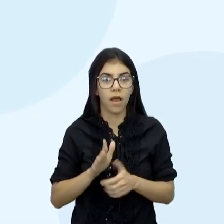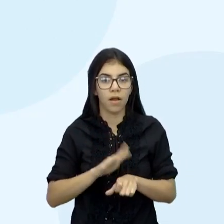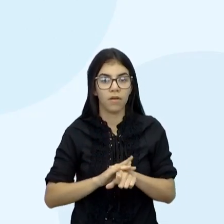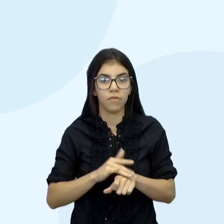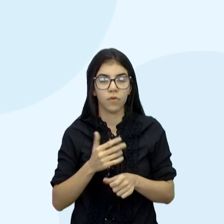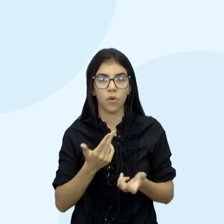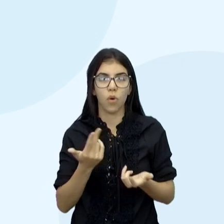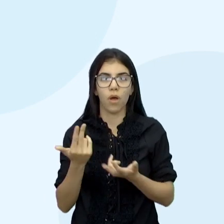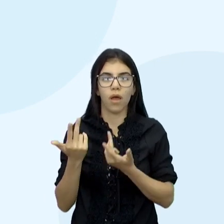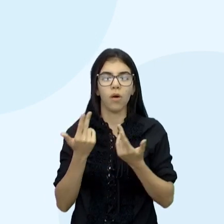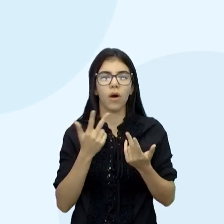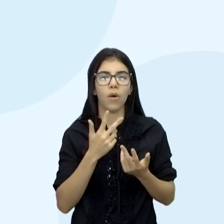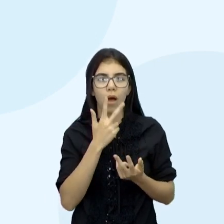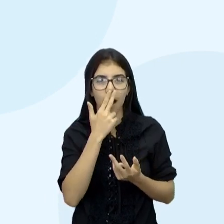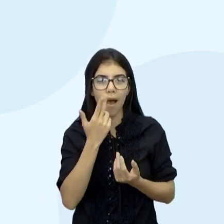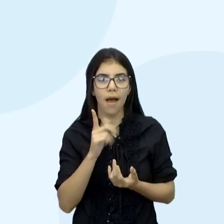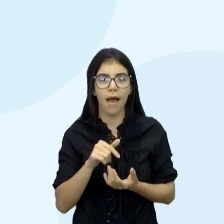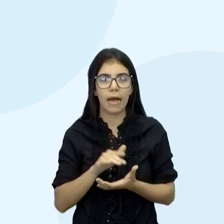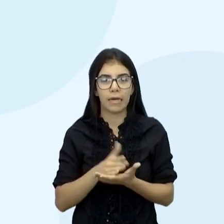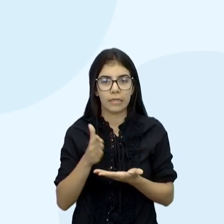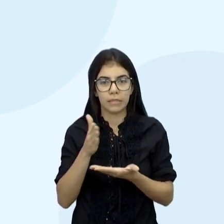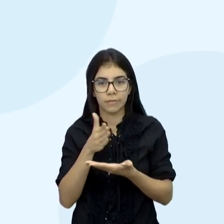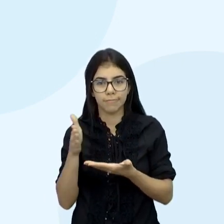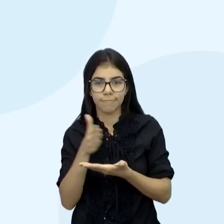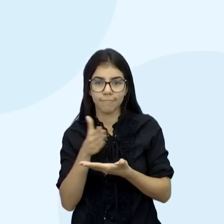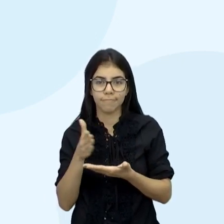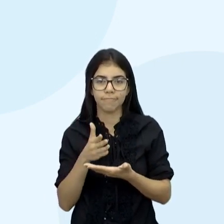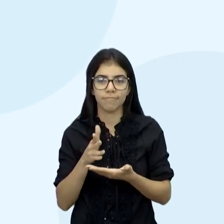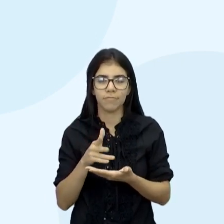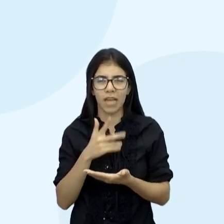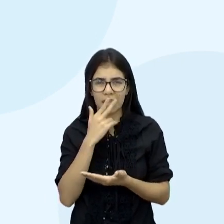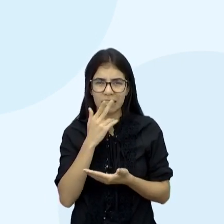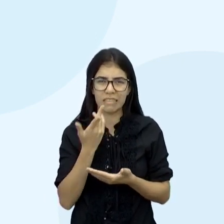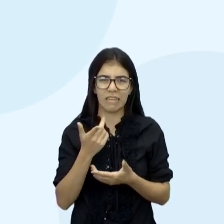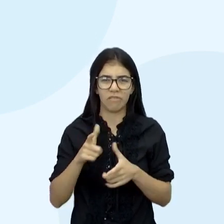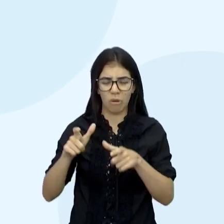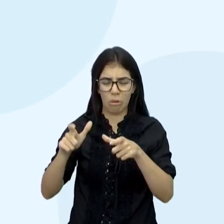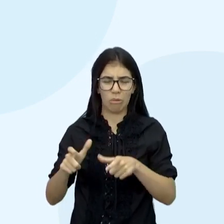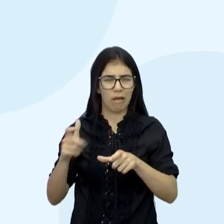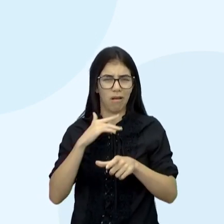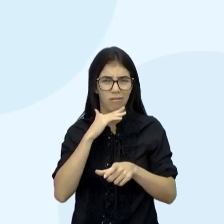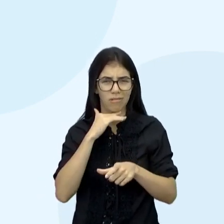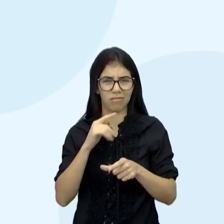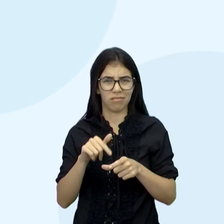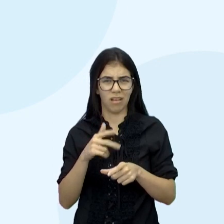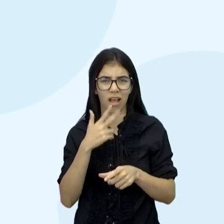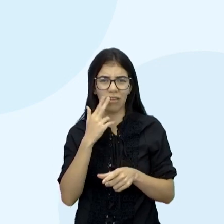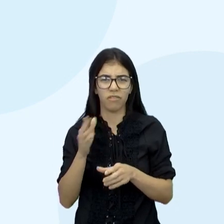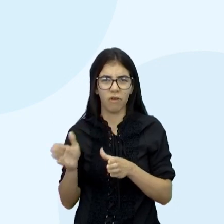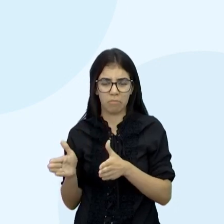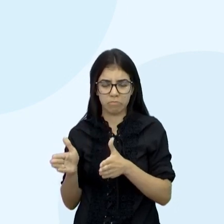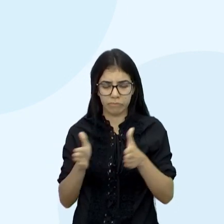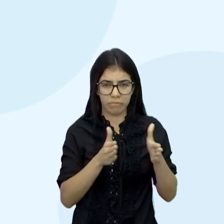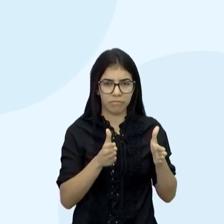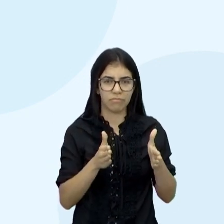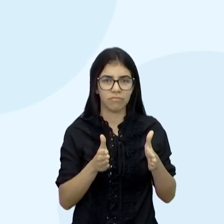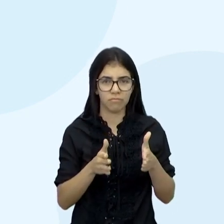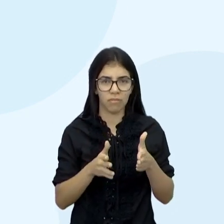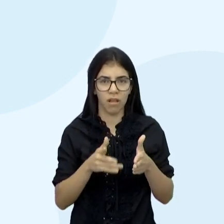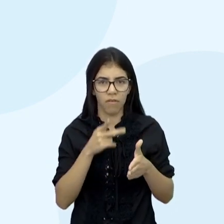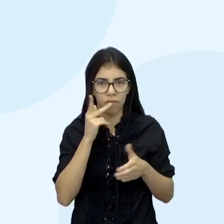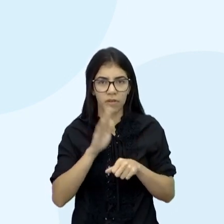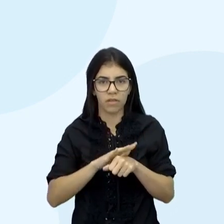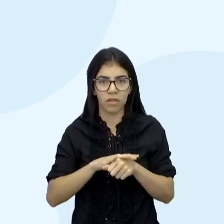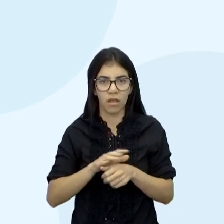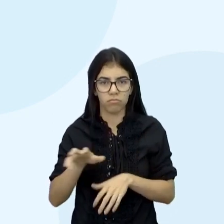ficou aparecendo mais pro canto, em cima do mato. Aí eu achei que ela ficou num lugar muito ruim. Sim. Aí eu falei, eu vou posicionar ela melhor. Então eu falei, ó,